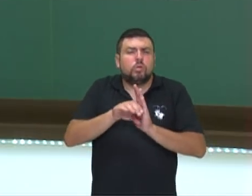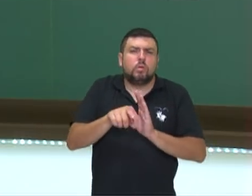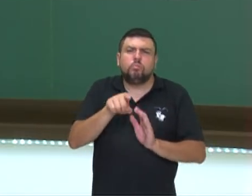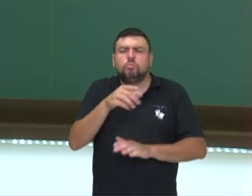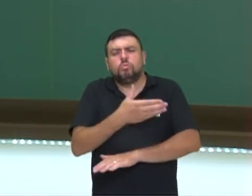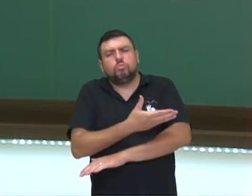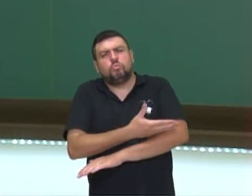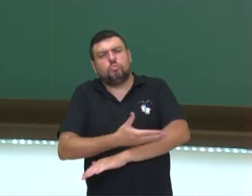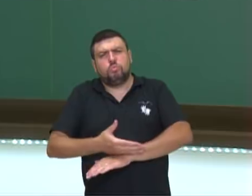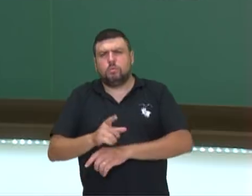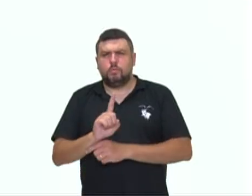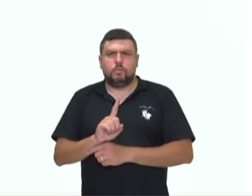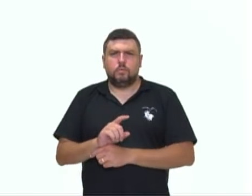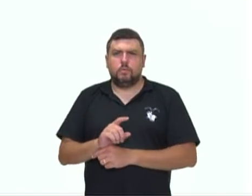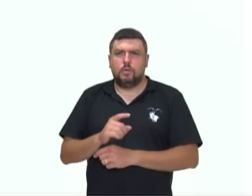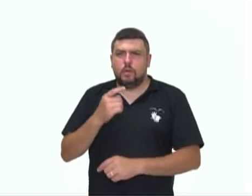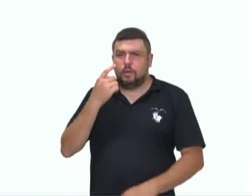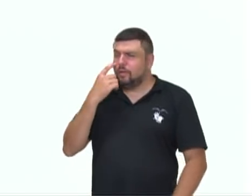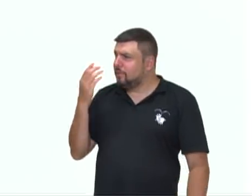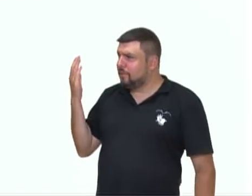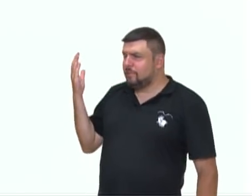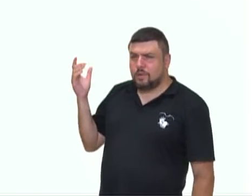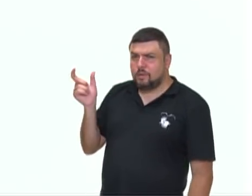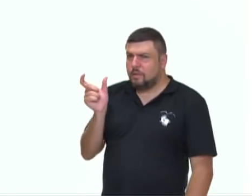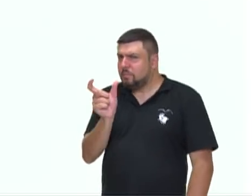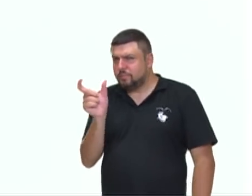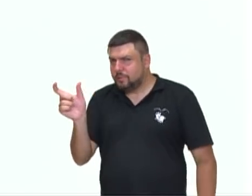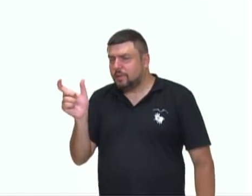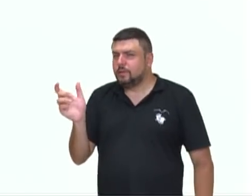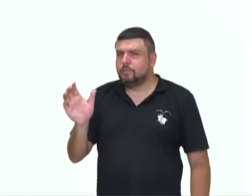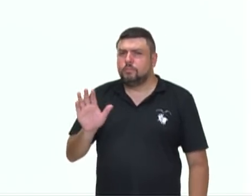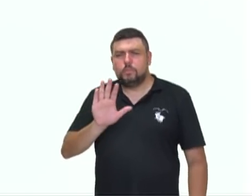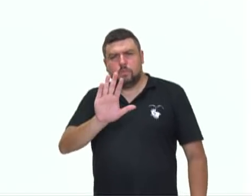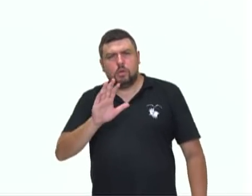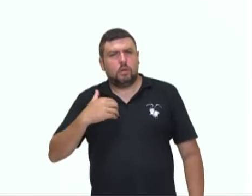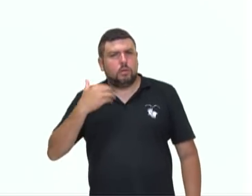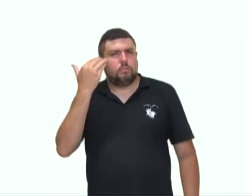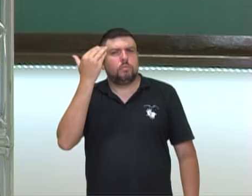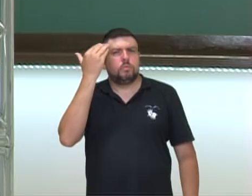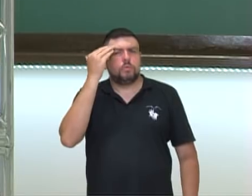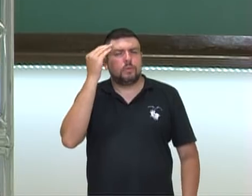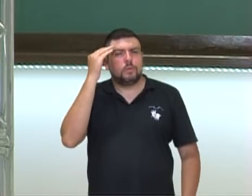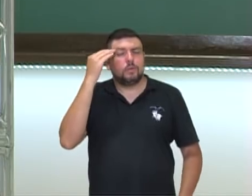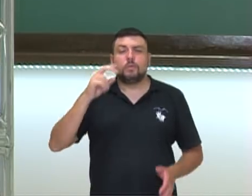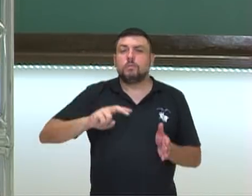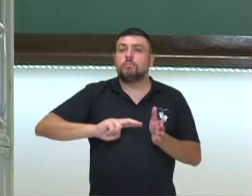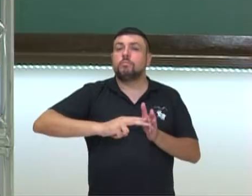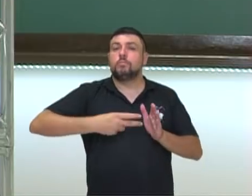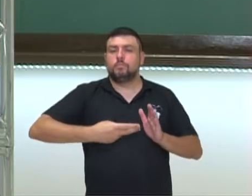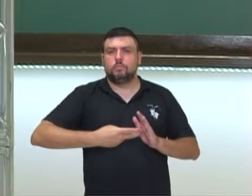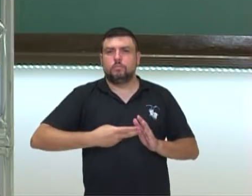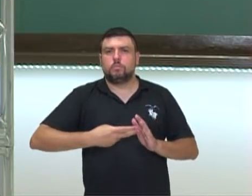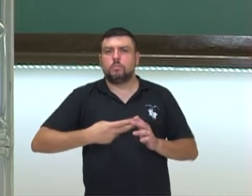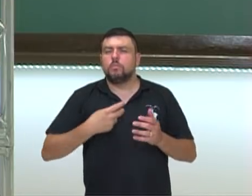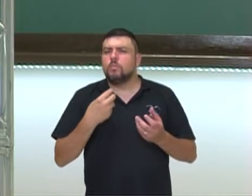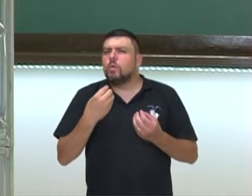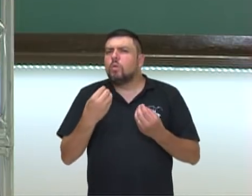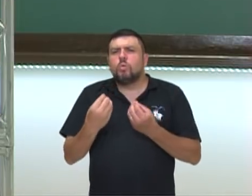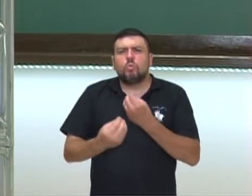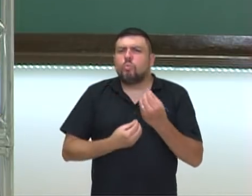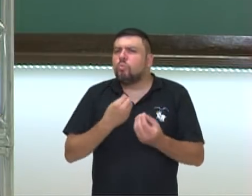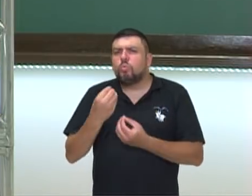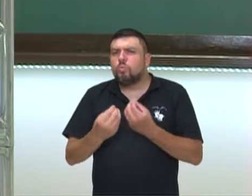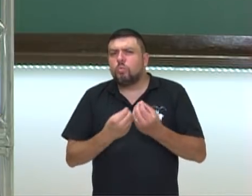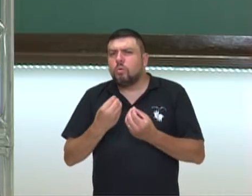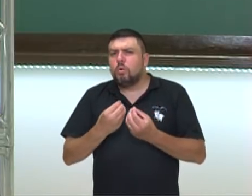dia a dia. Oligarquia, coronelismo, vamos entender melhor o que são esses conceitos e como eles fazem parte